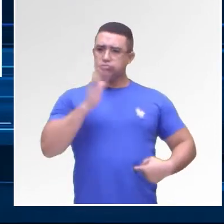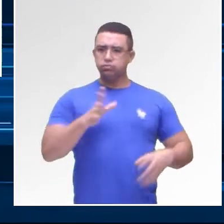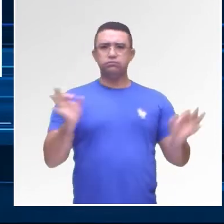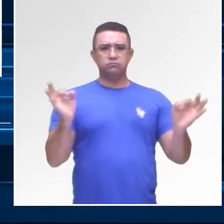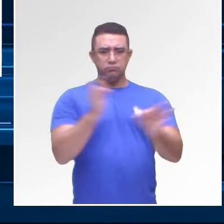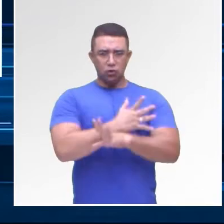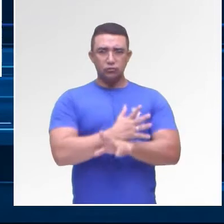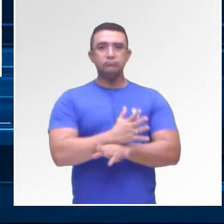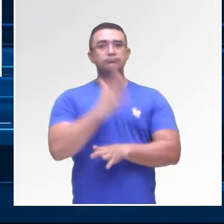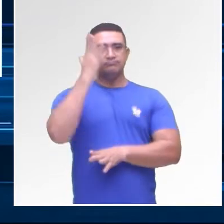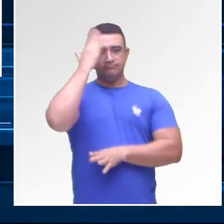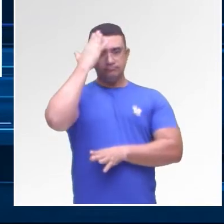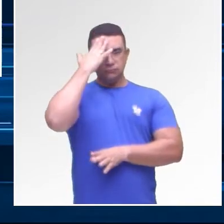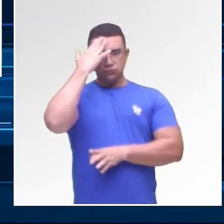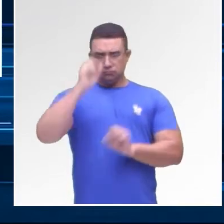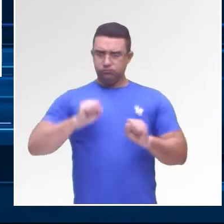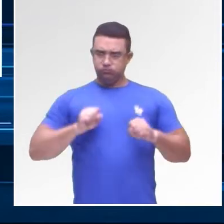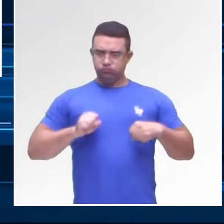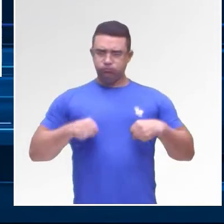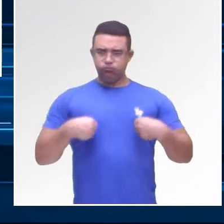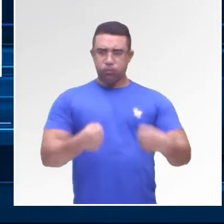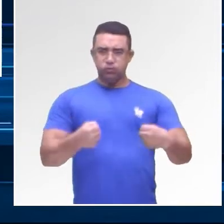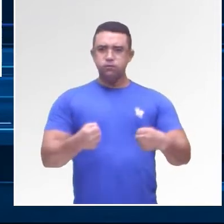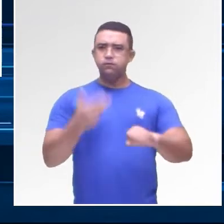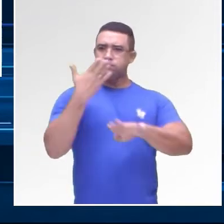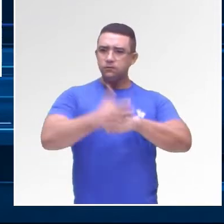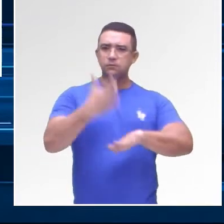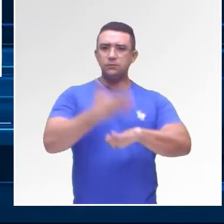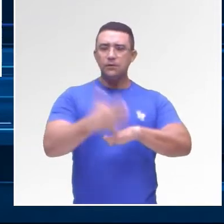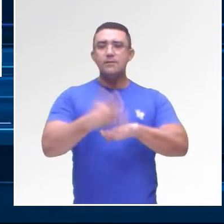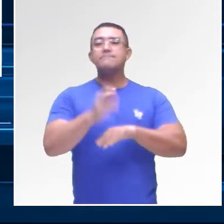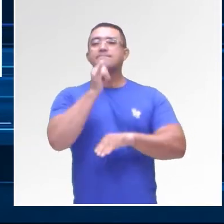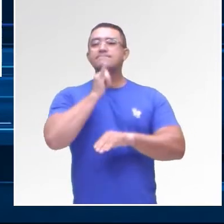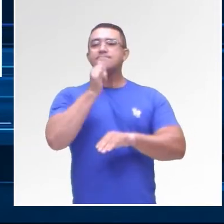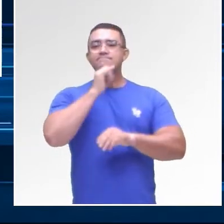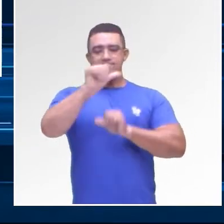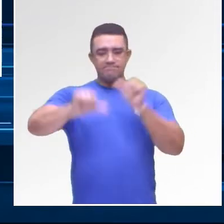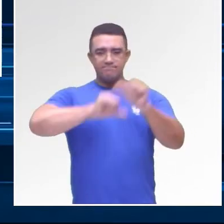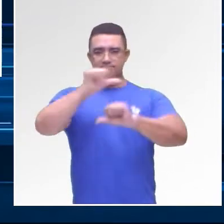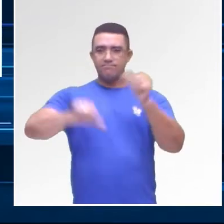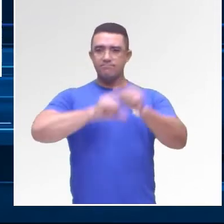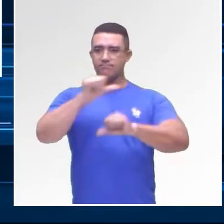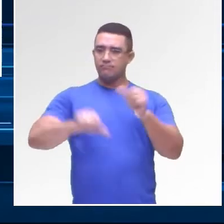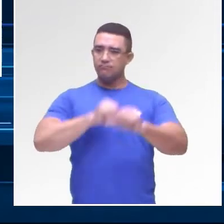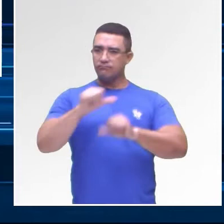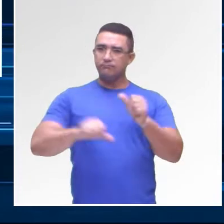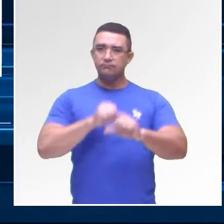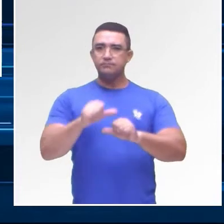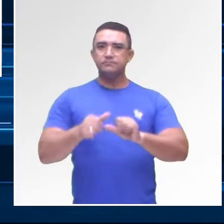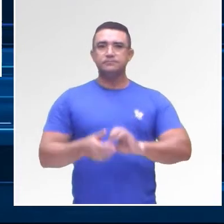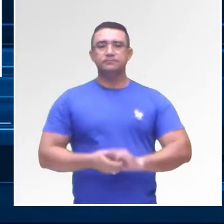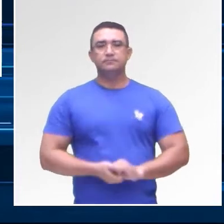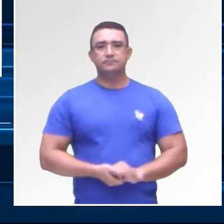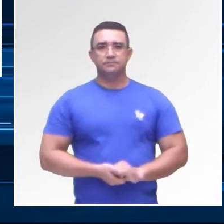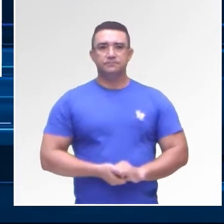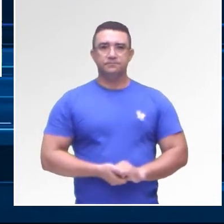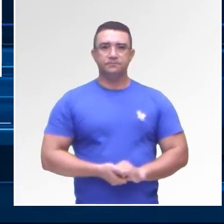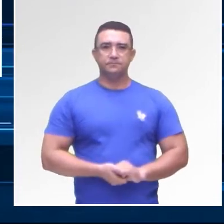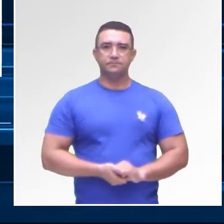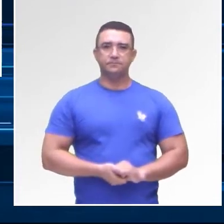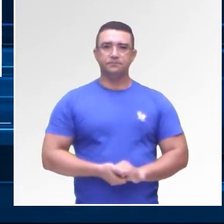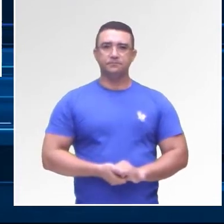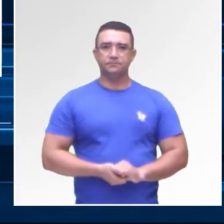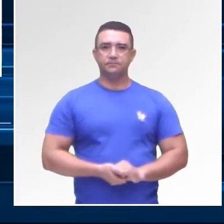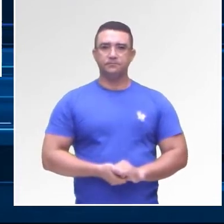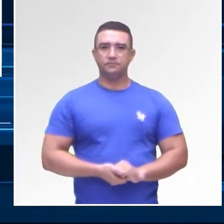para exercícios mais complexos. Vocês querem um exemplo de mudanças crônicas? Na verdade, 2 exemplos? Vamos